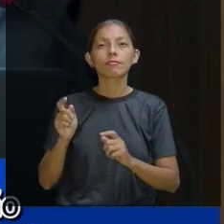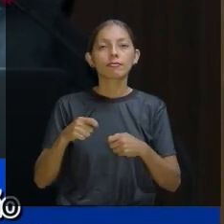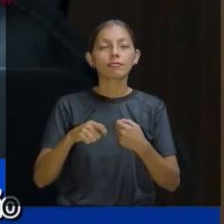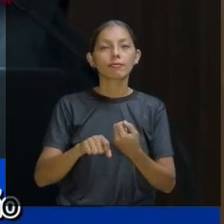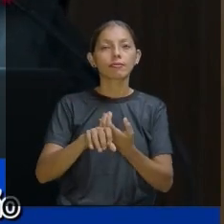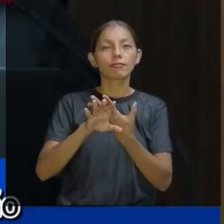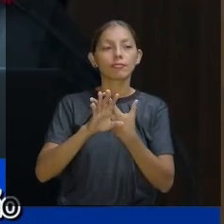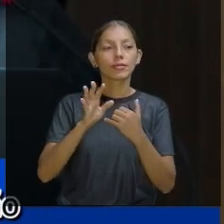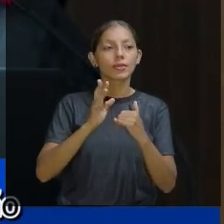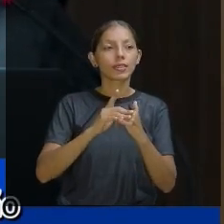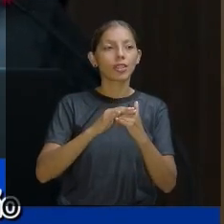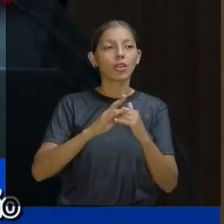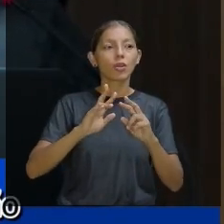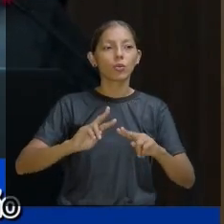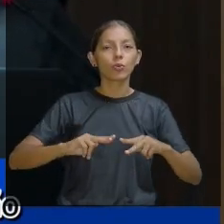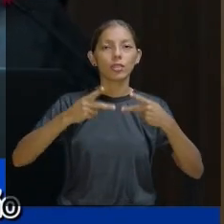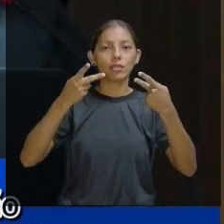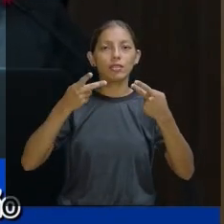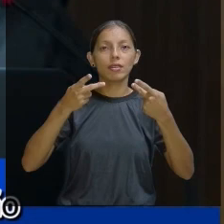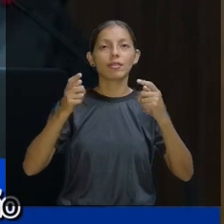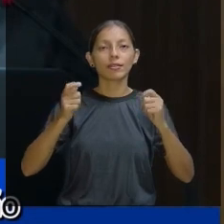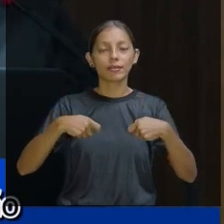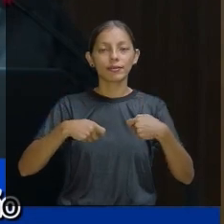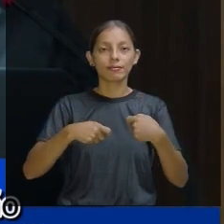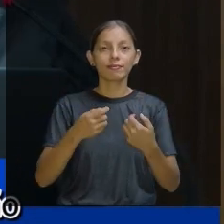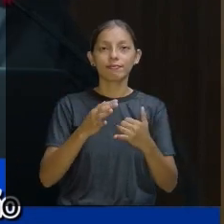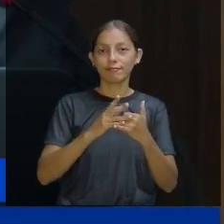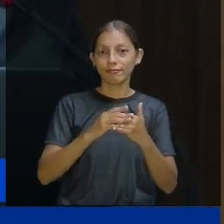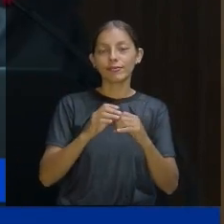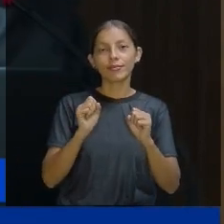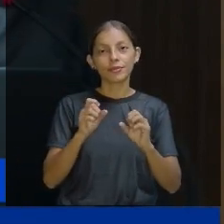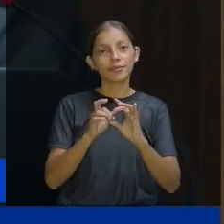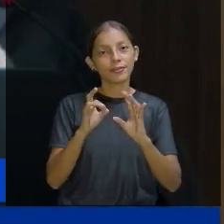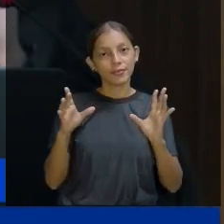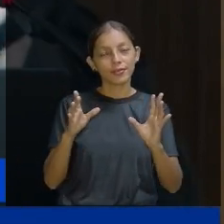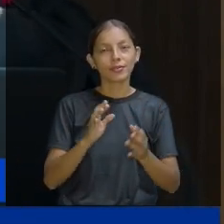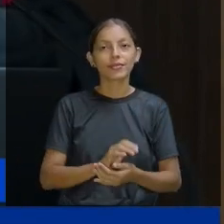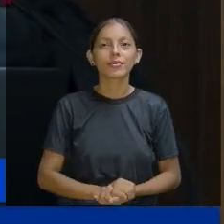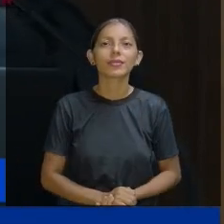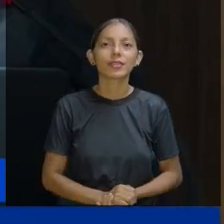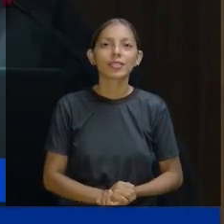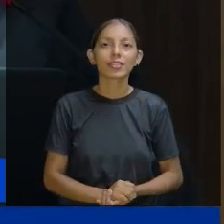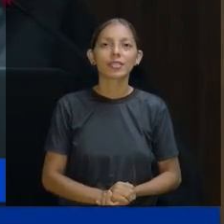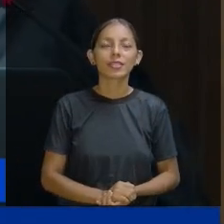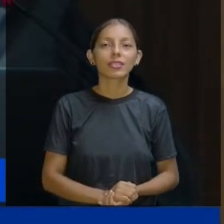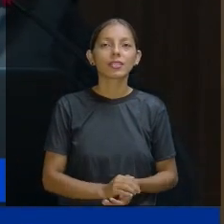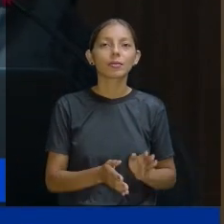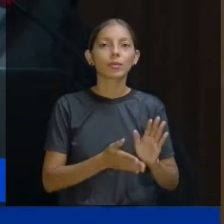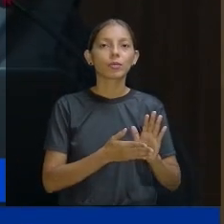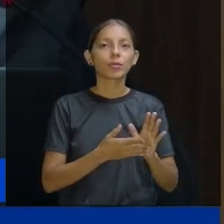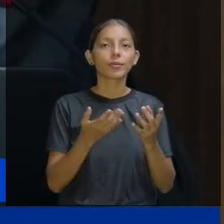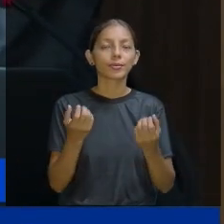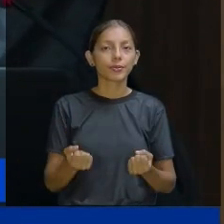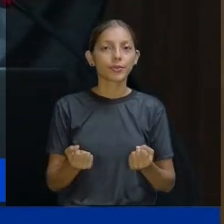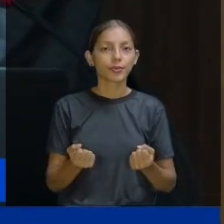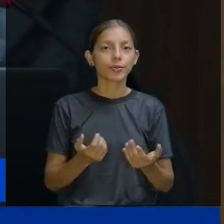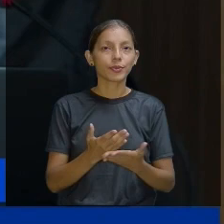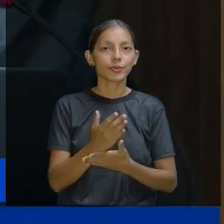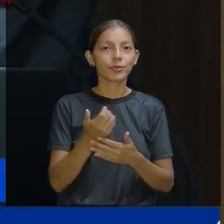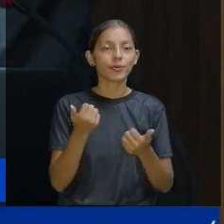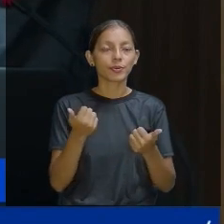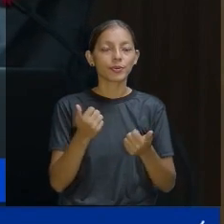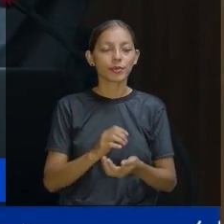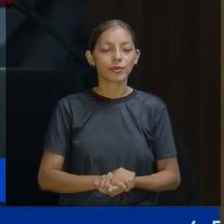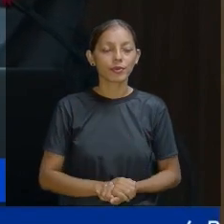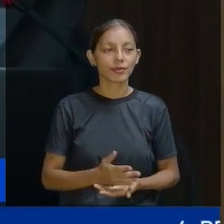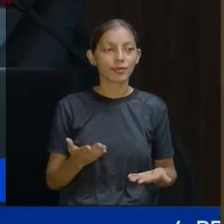também participar conosco pelo YouTube, tá bom? Então, proposta aprovada. Finalmente, vamos ao